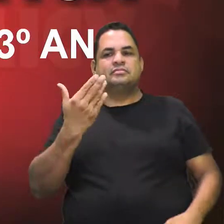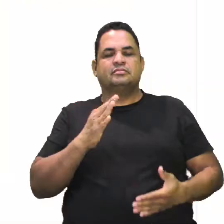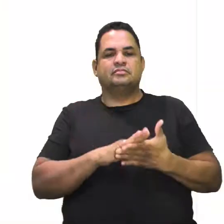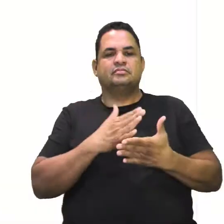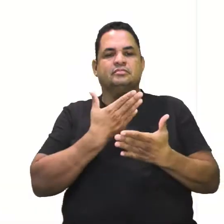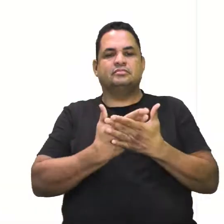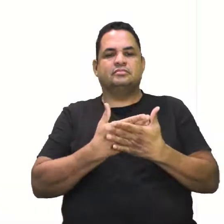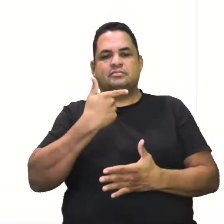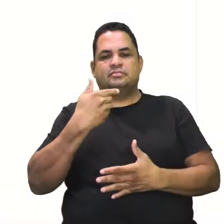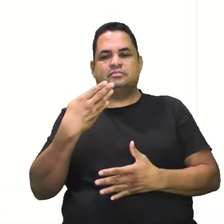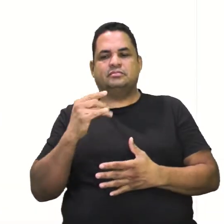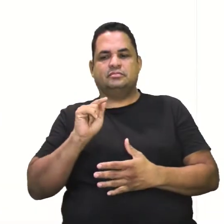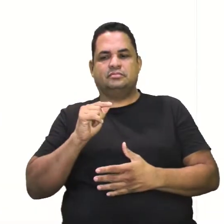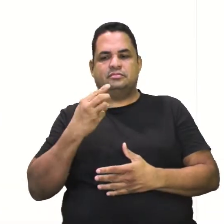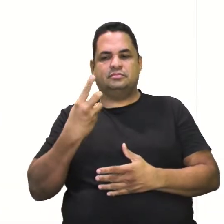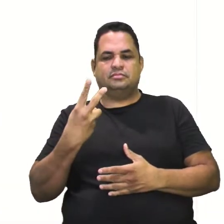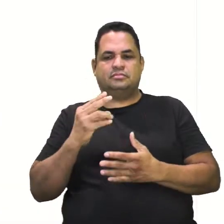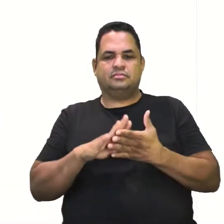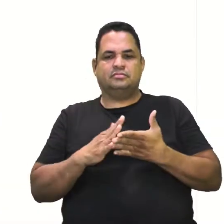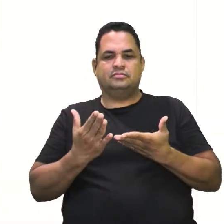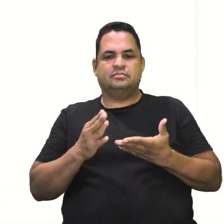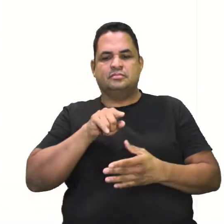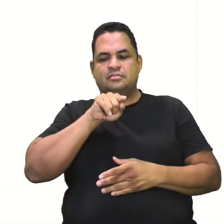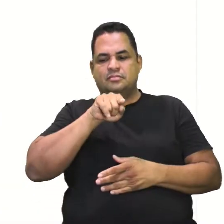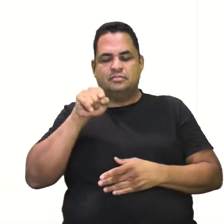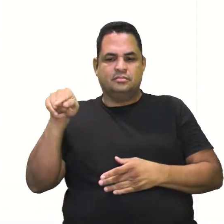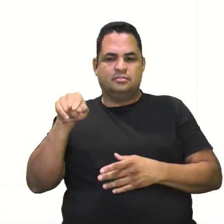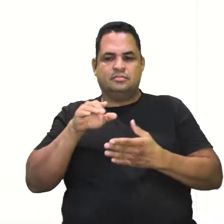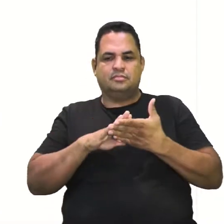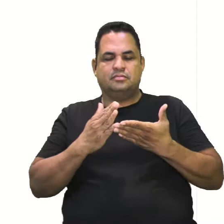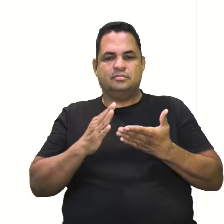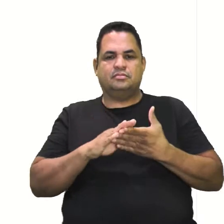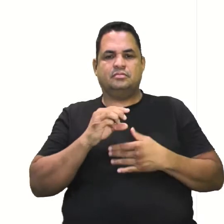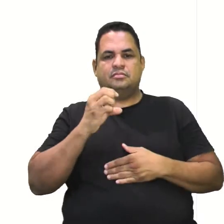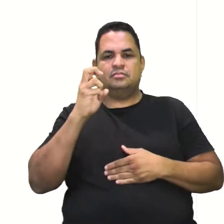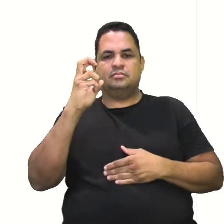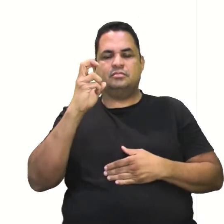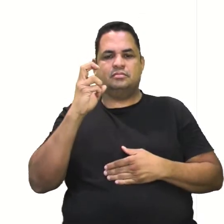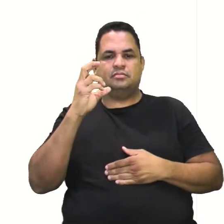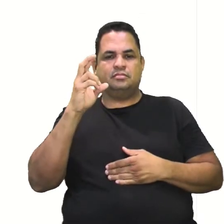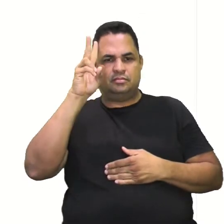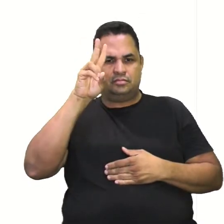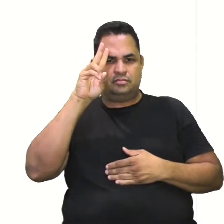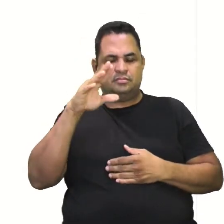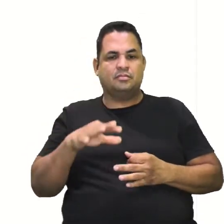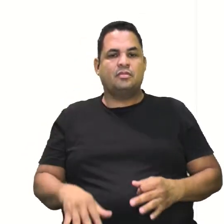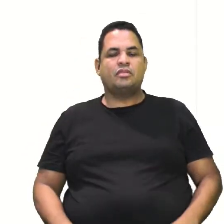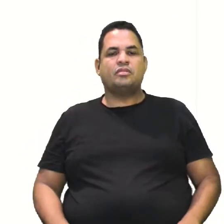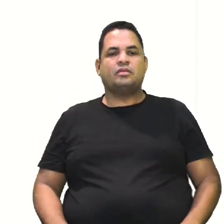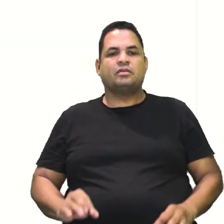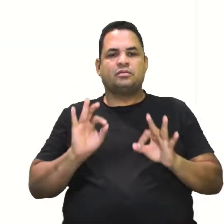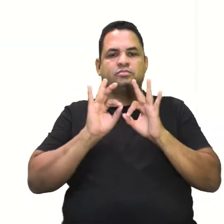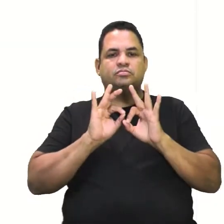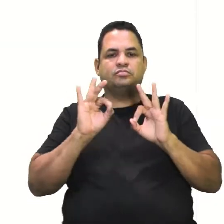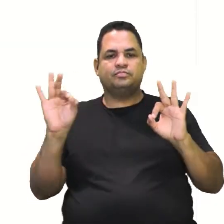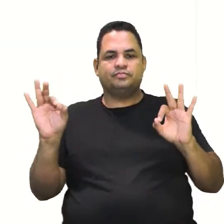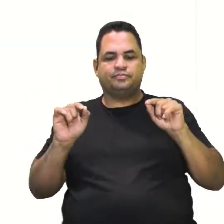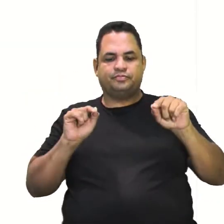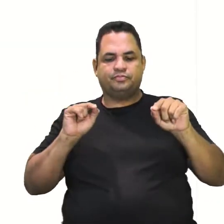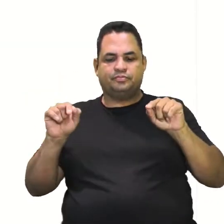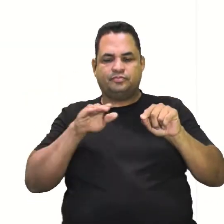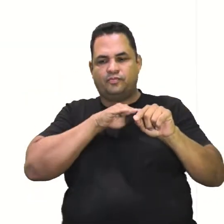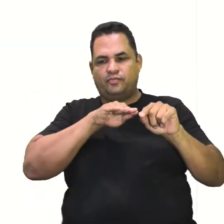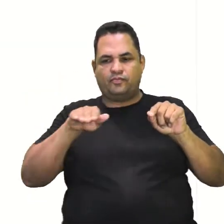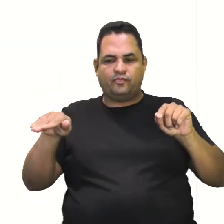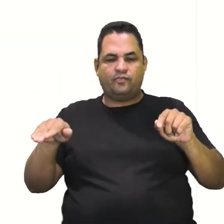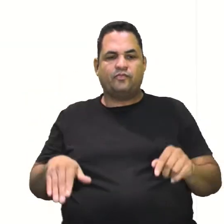aula 24.2, a gente vai ponto e reta na sua parte 5. Relembrando, vamos ver. Distância entre